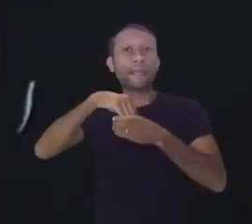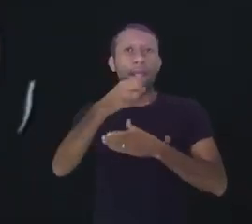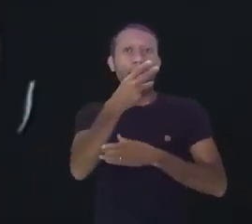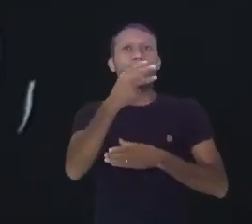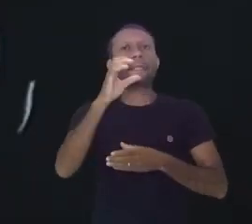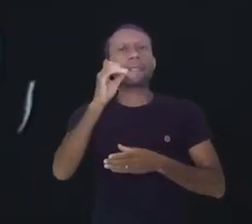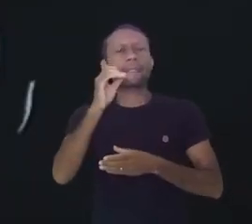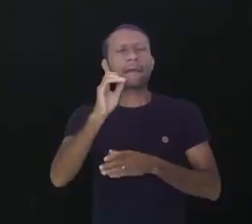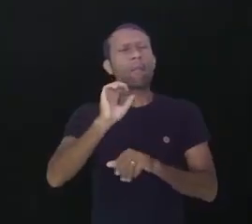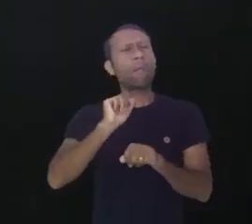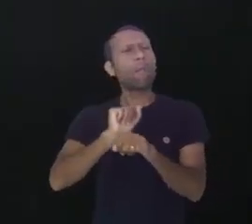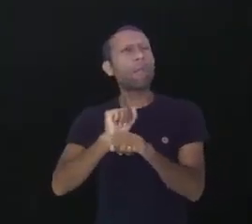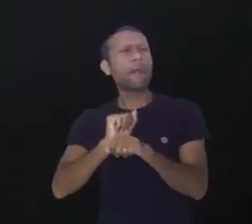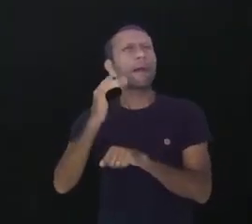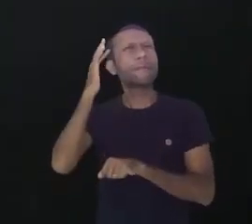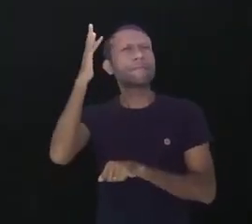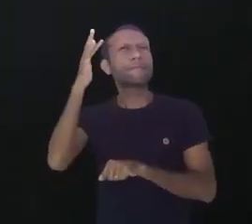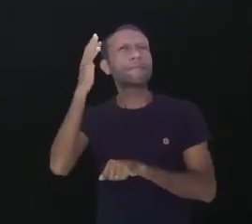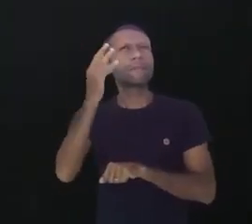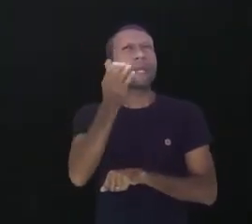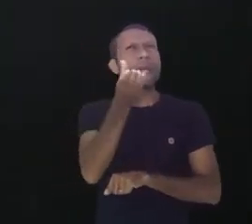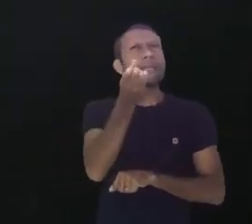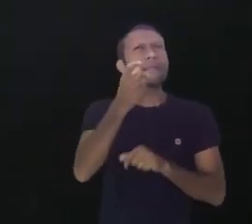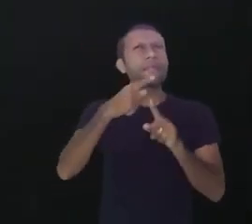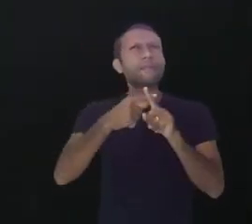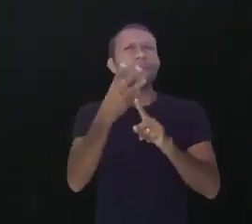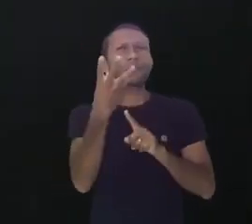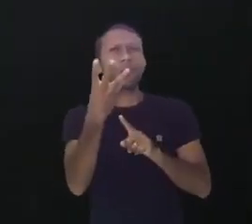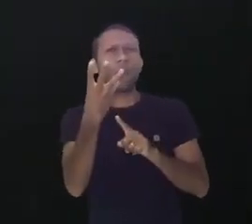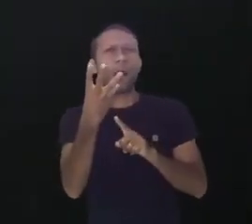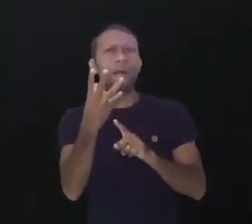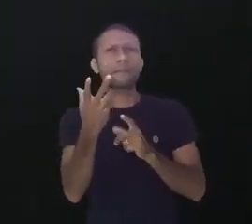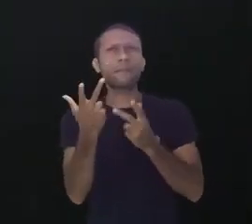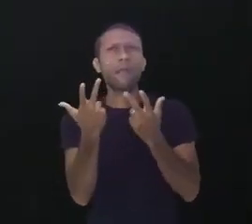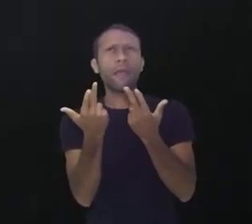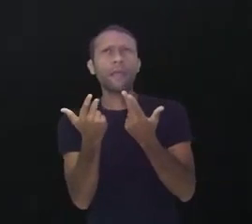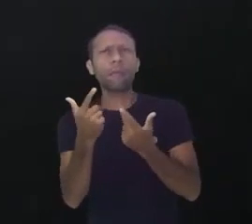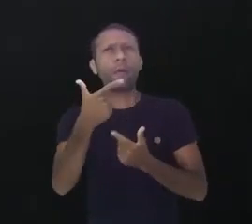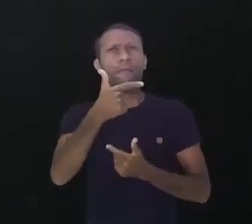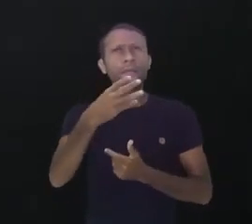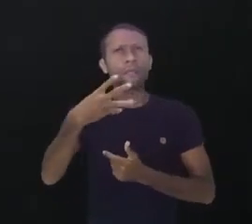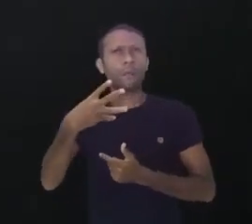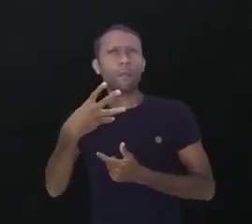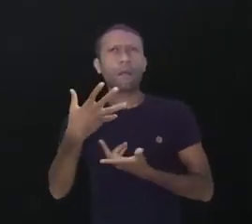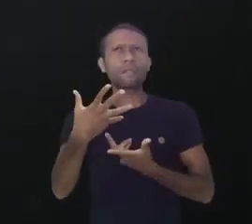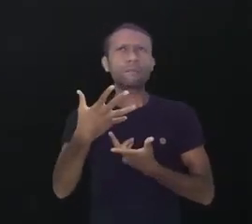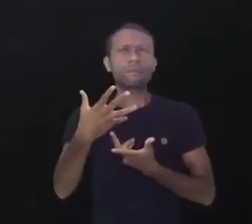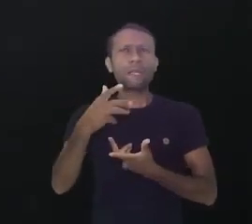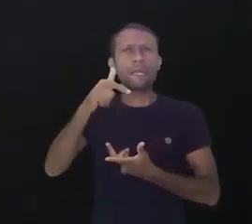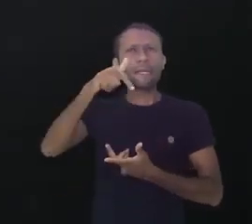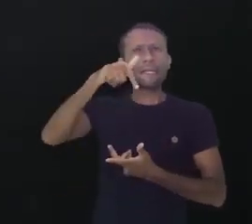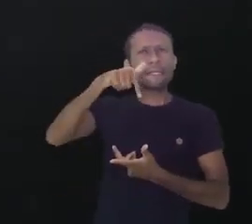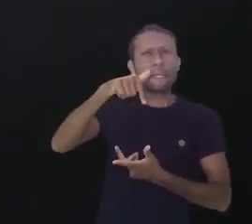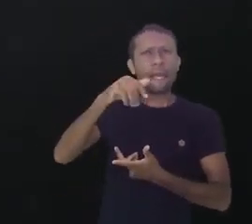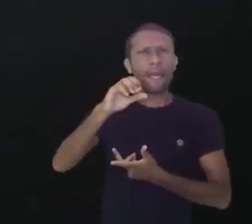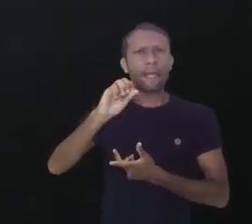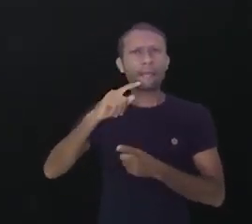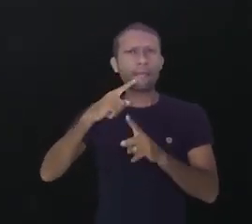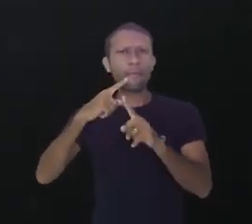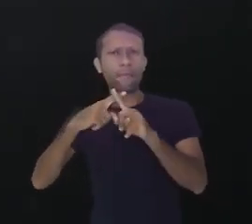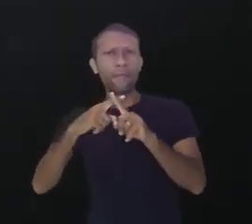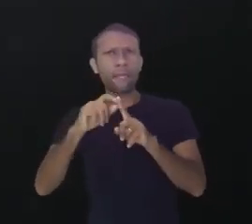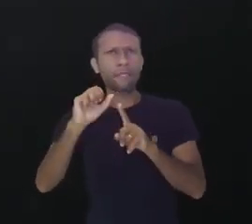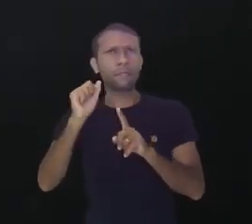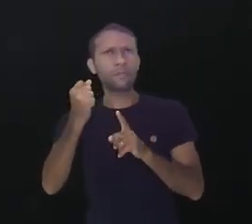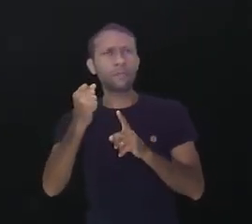Vamos pensar aqui na multiplicação? Espera aí. 6 vezes 4 é 24, 7 vezes 4 é 28, 8